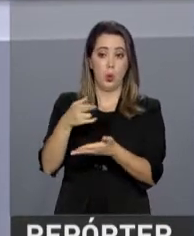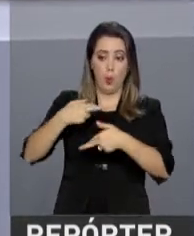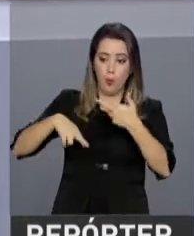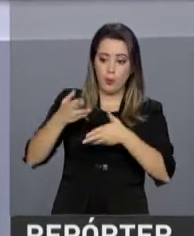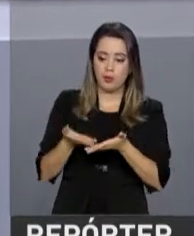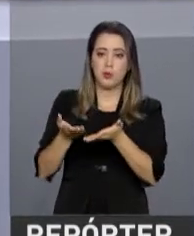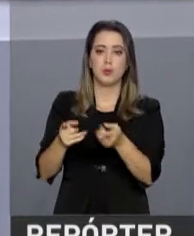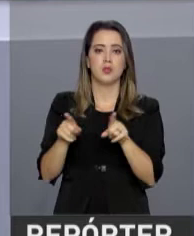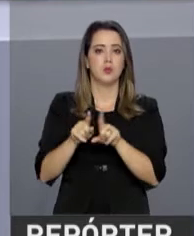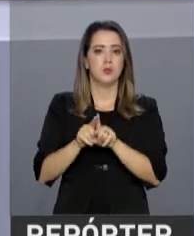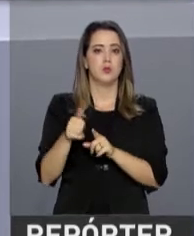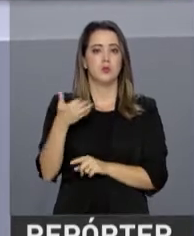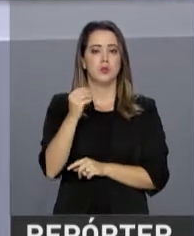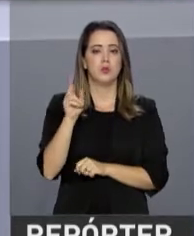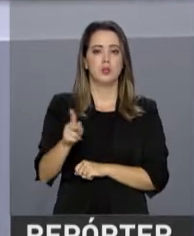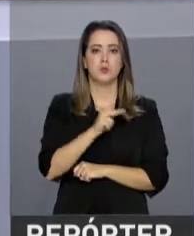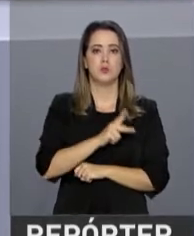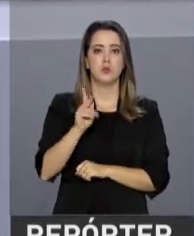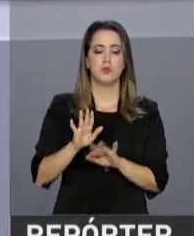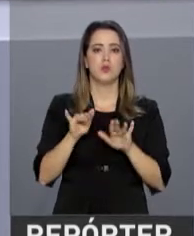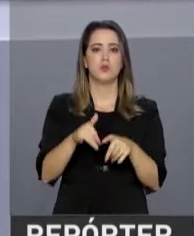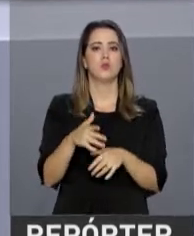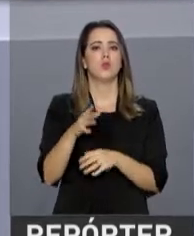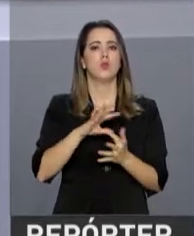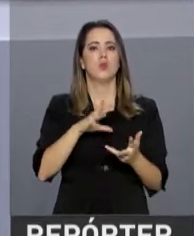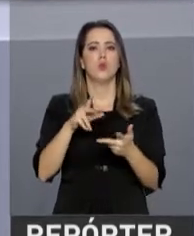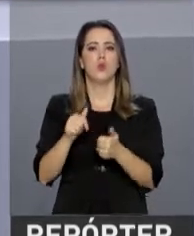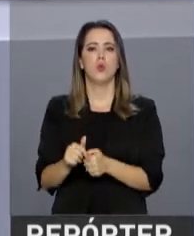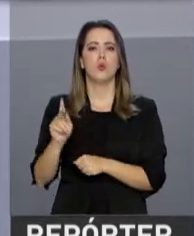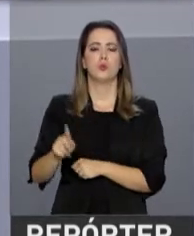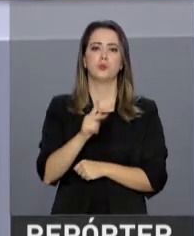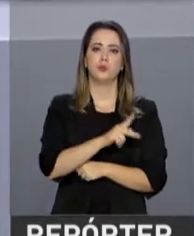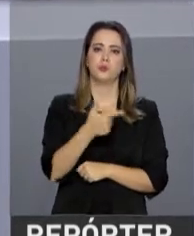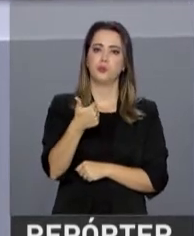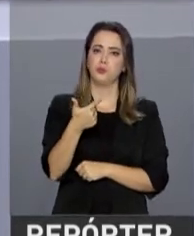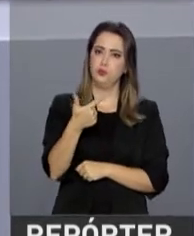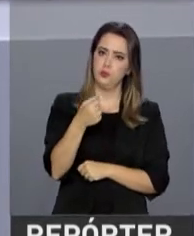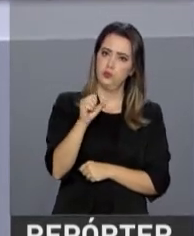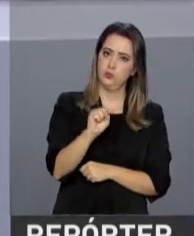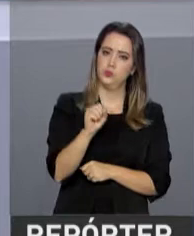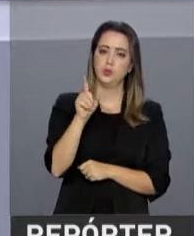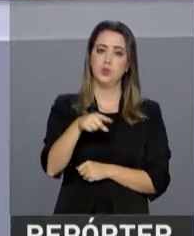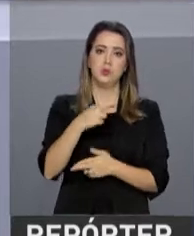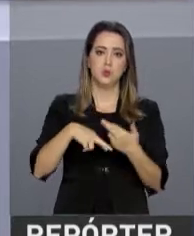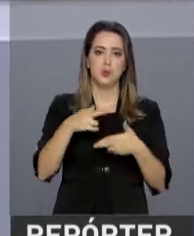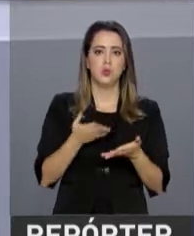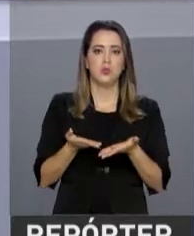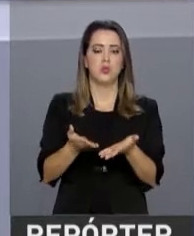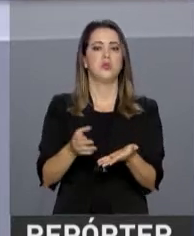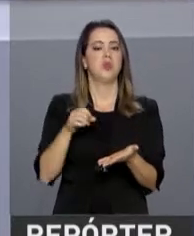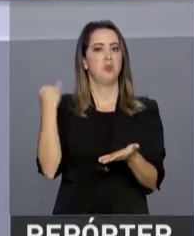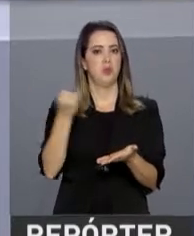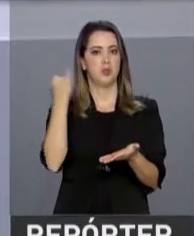diego lima é um dos dez professores finalistas do global teacher prós e 2018 prêmio que é considerado o nobel